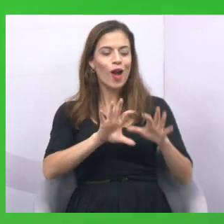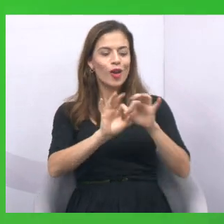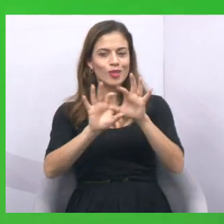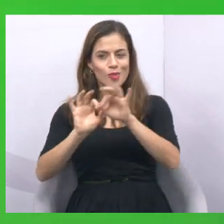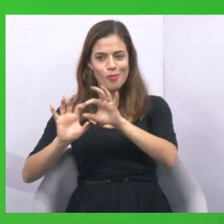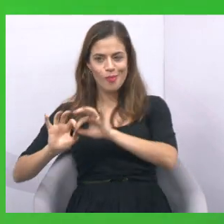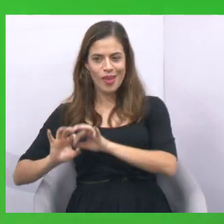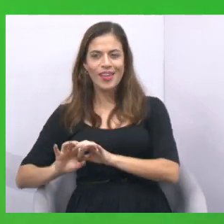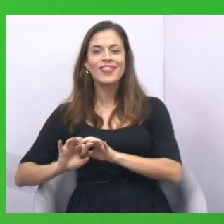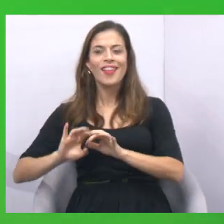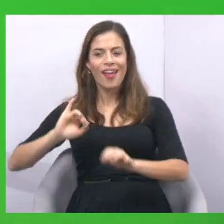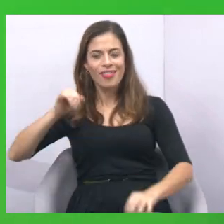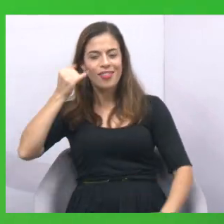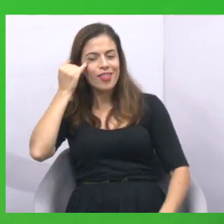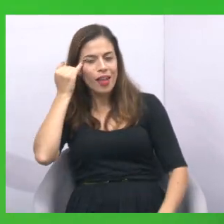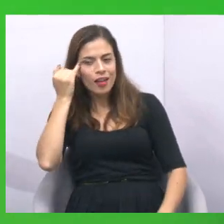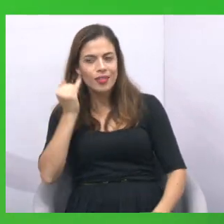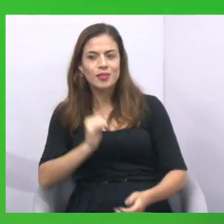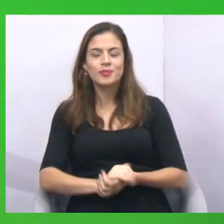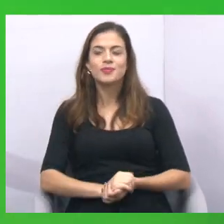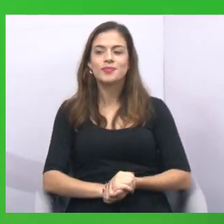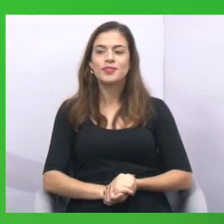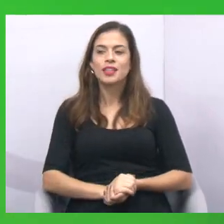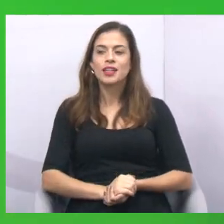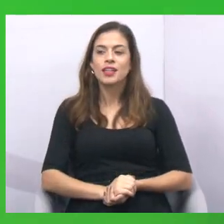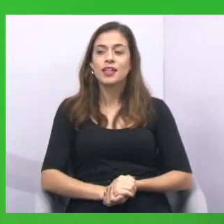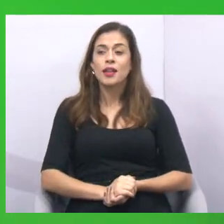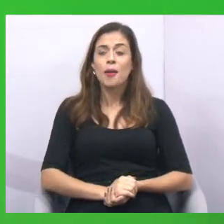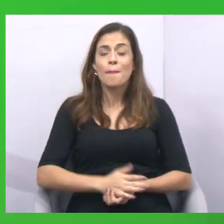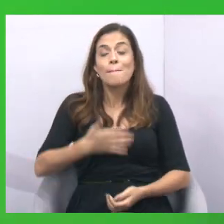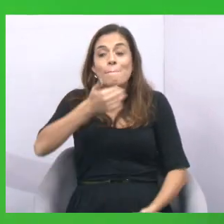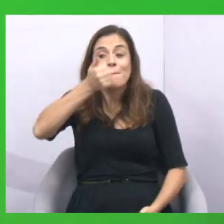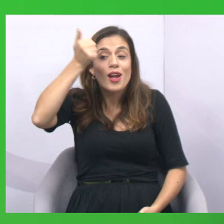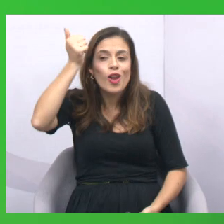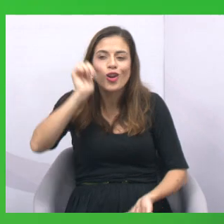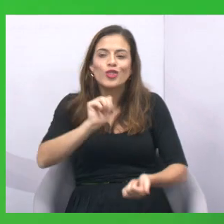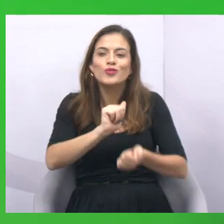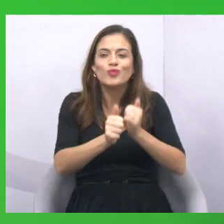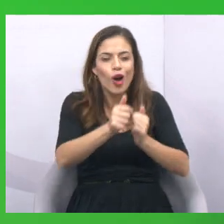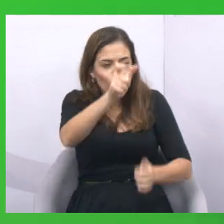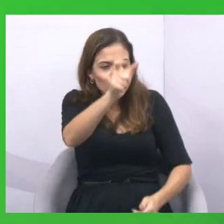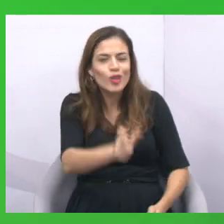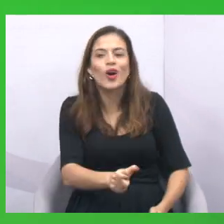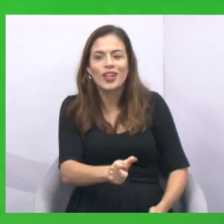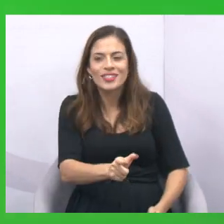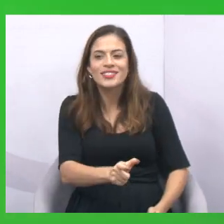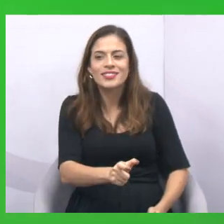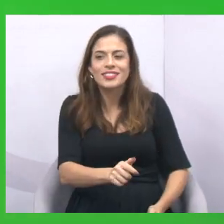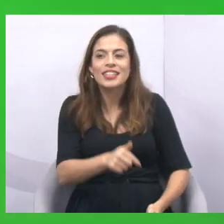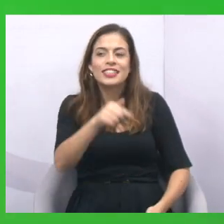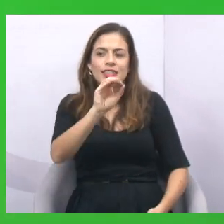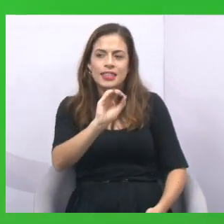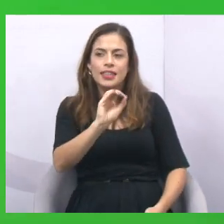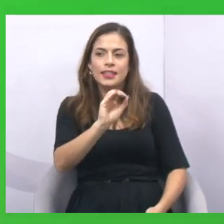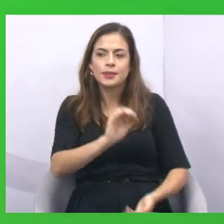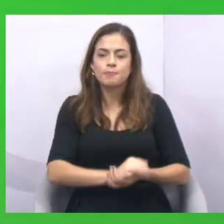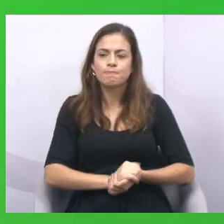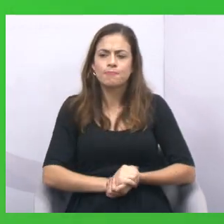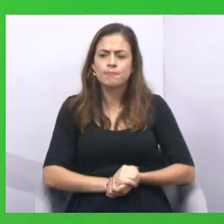além de ter sido um dos melhores jogadores do Campeonato Mundial de 70 disputado na Iugoslávia. Aí vão me